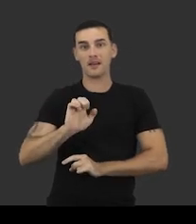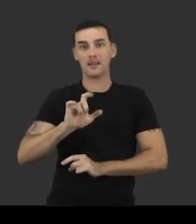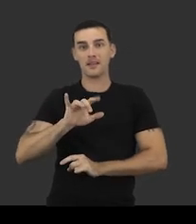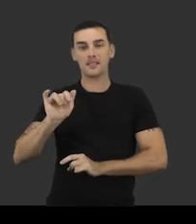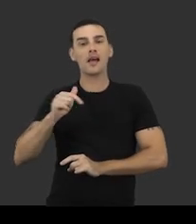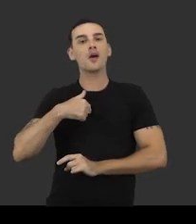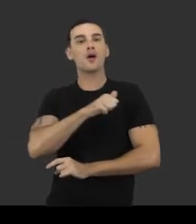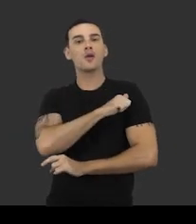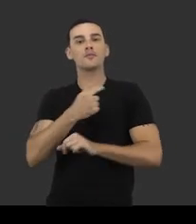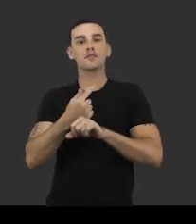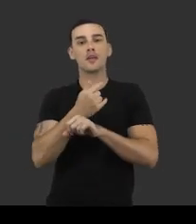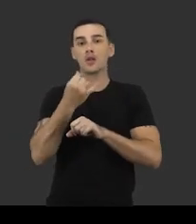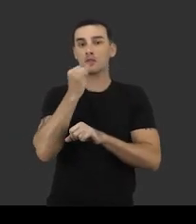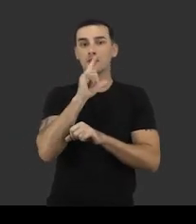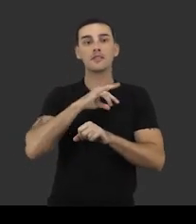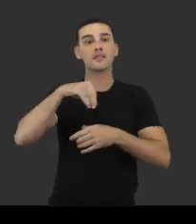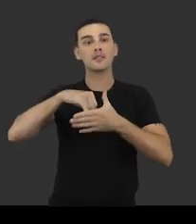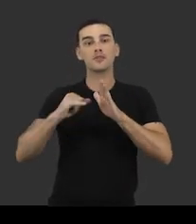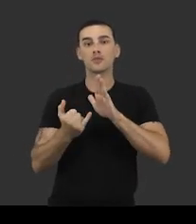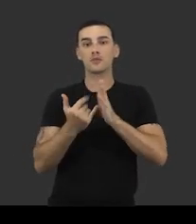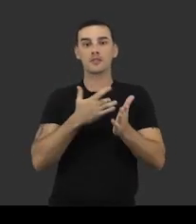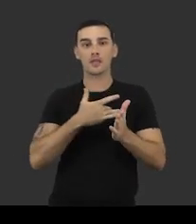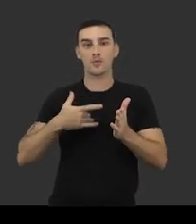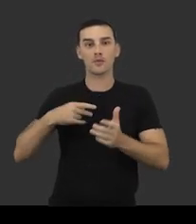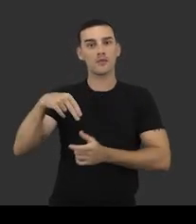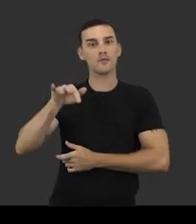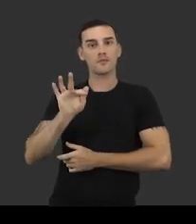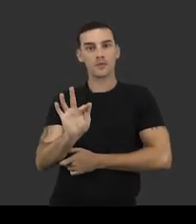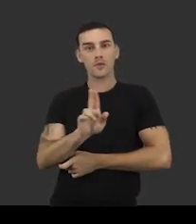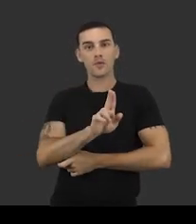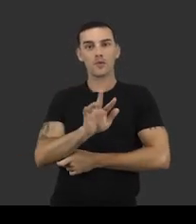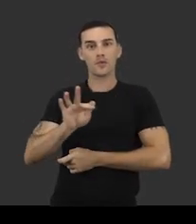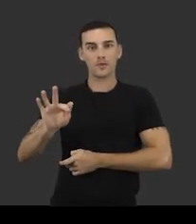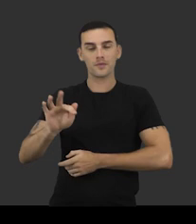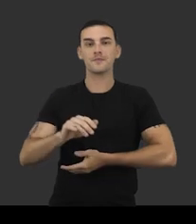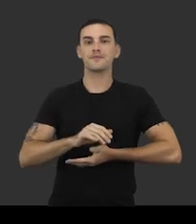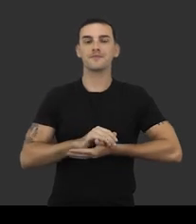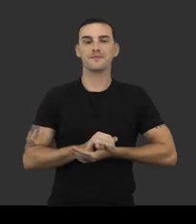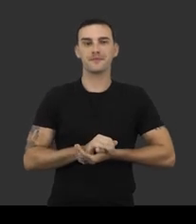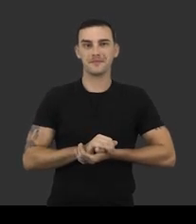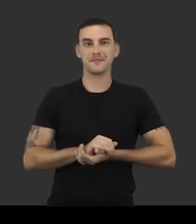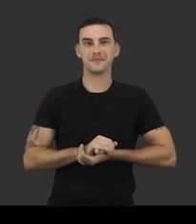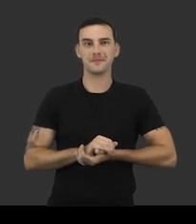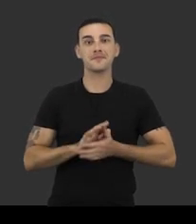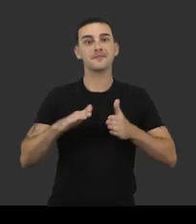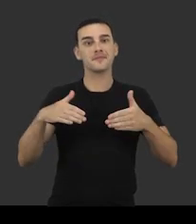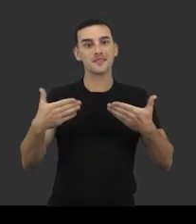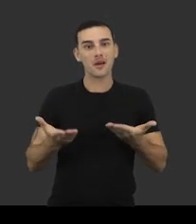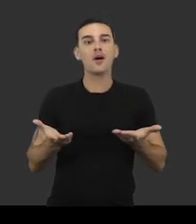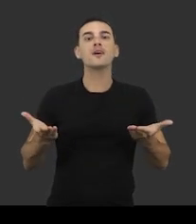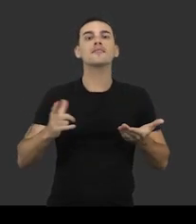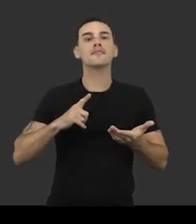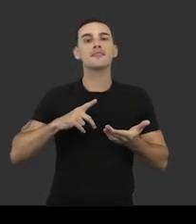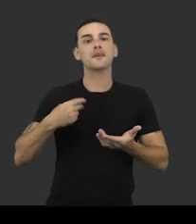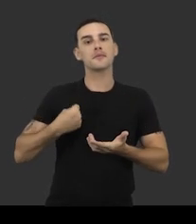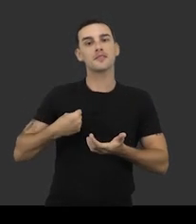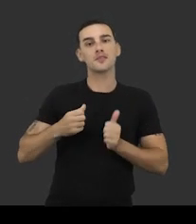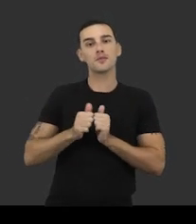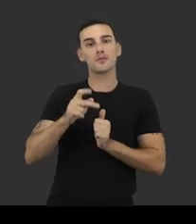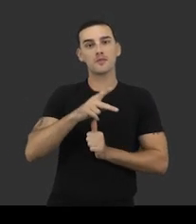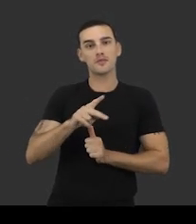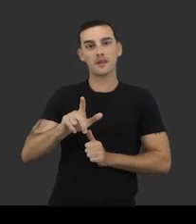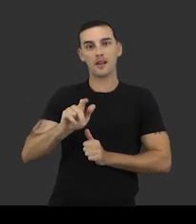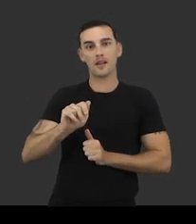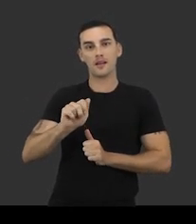sétimo período de odontologia do Instituto de Saúde de Nova Friburgo, da Universidade Federal Fluminense, e estamos presentes com a professora